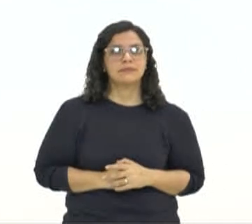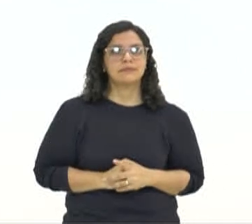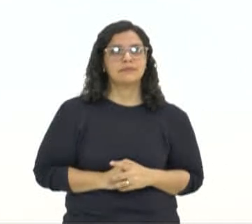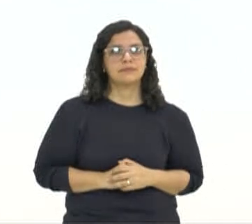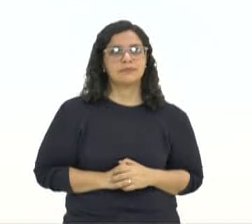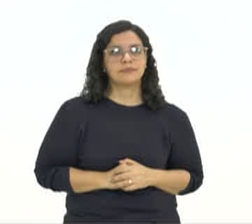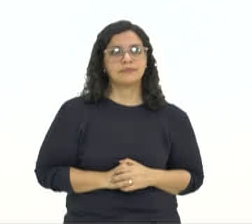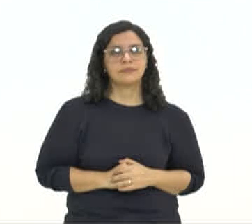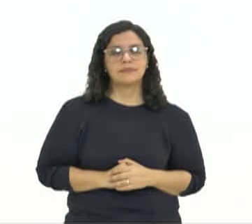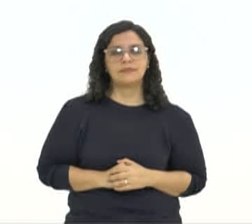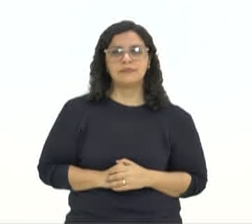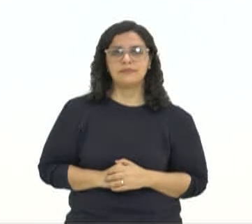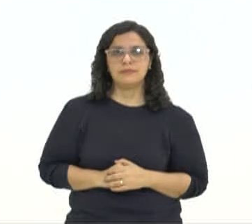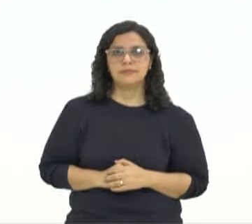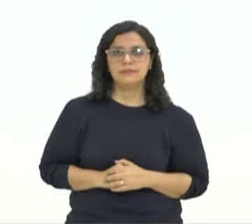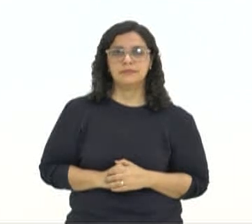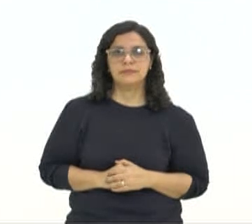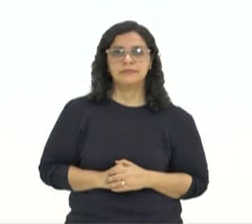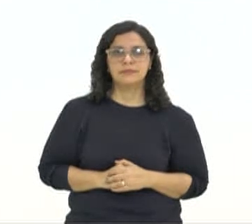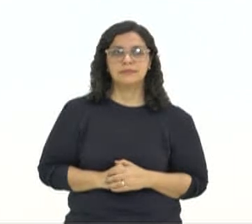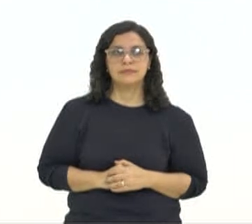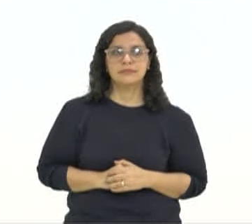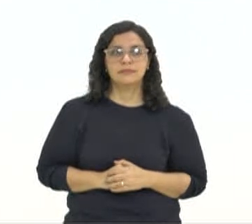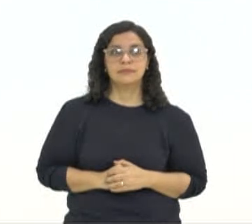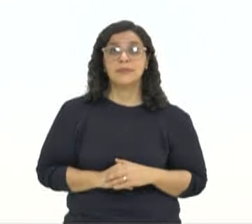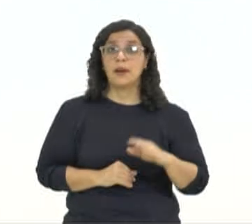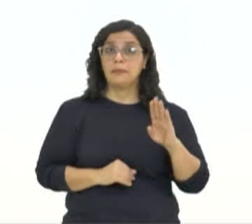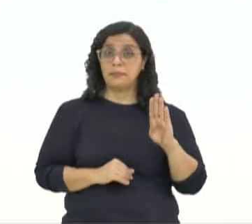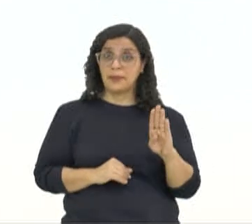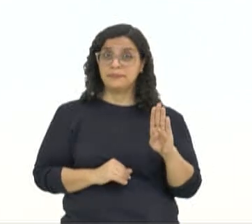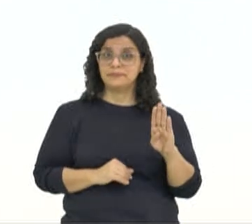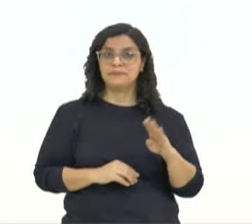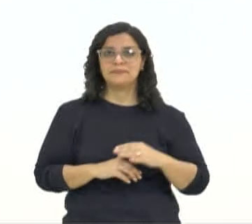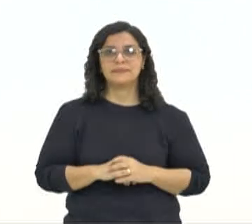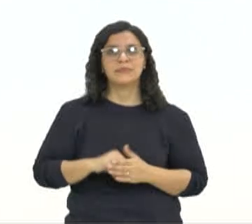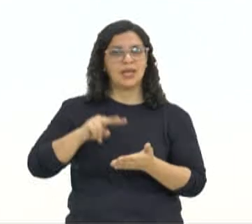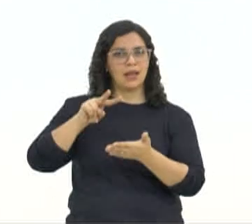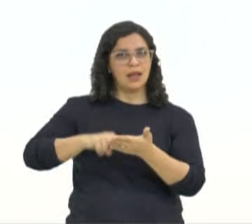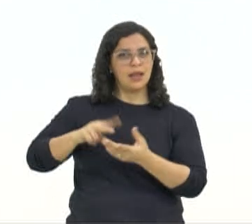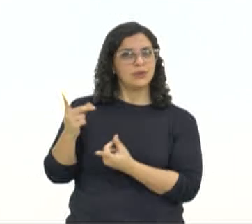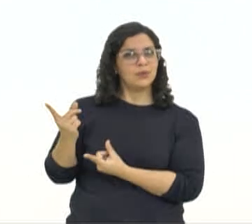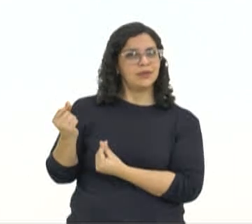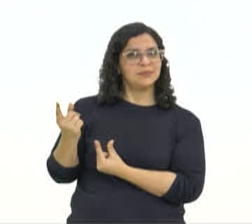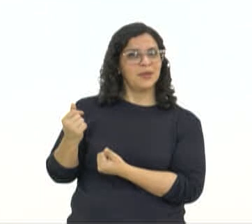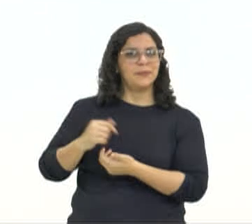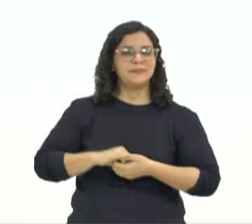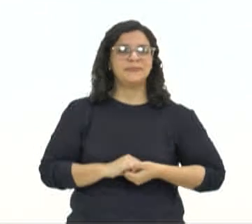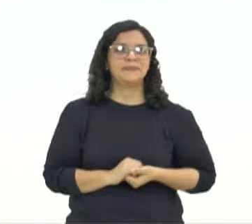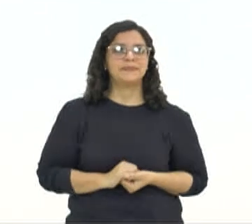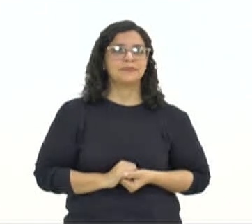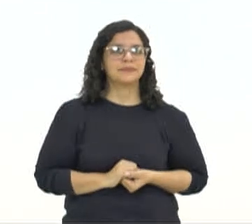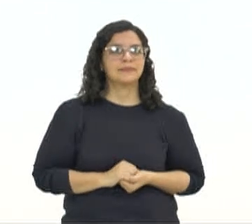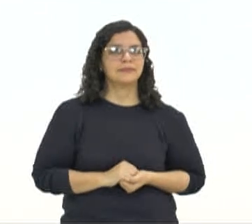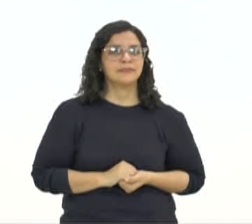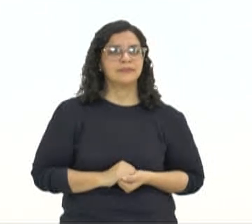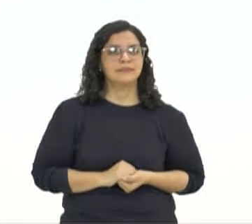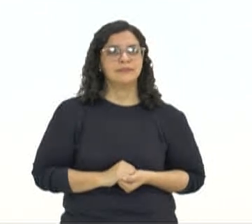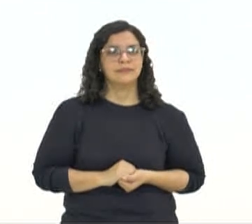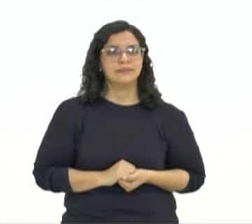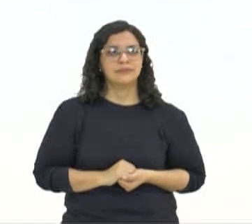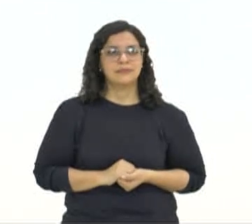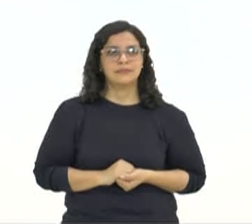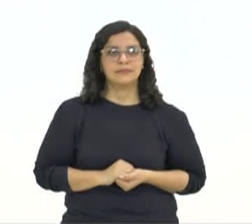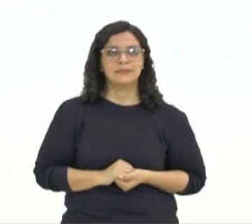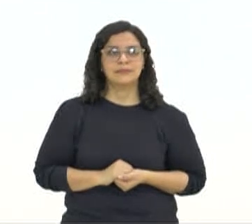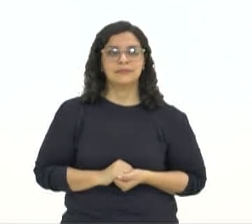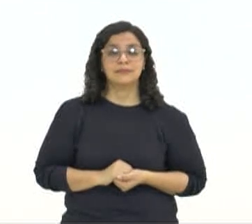mantêm distintos tipos de relações. Ou letra B, a la estrutura donde não se mantém nenhum tipo de